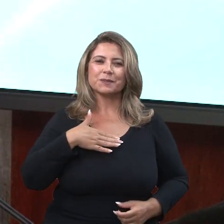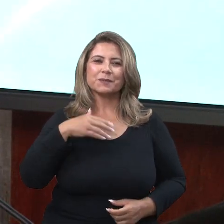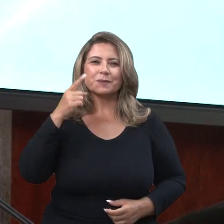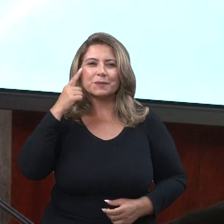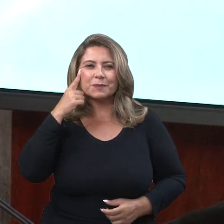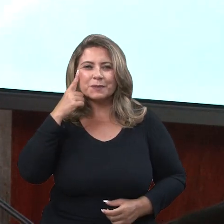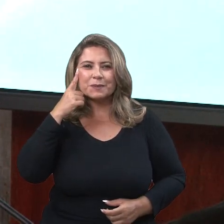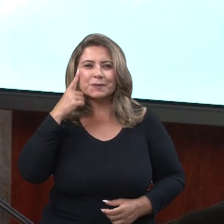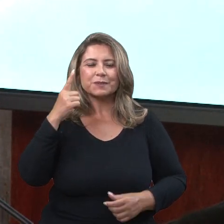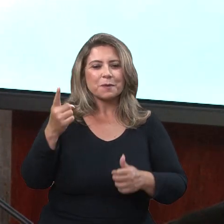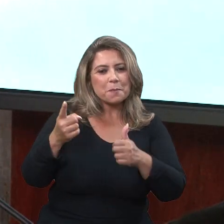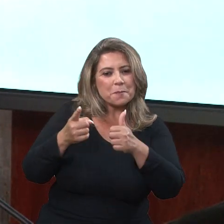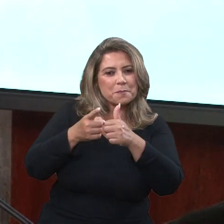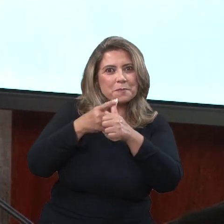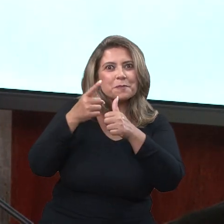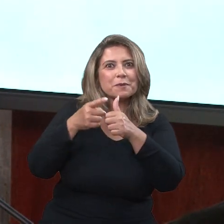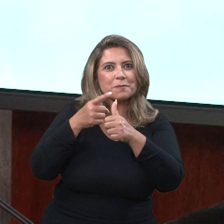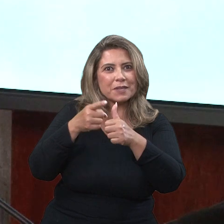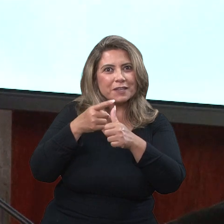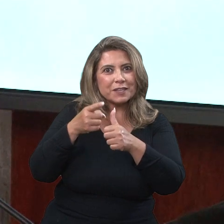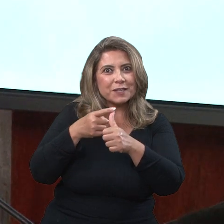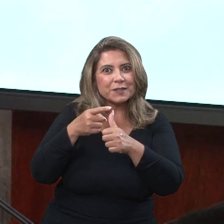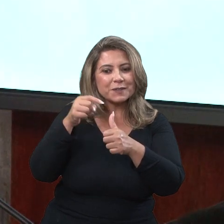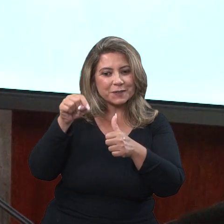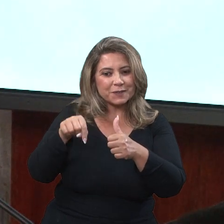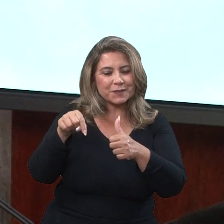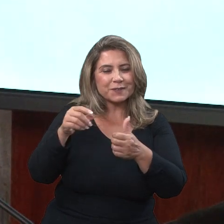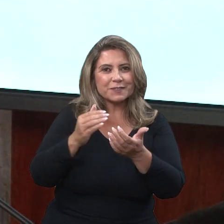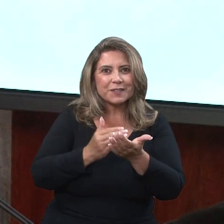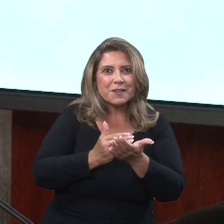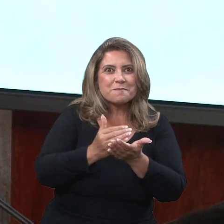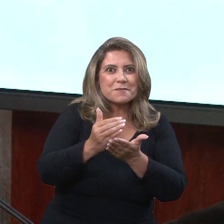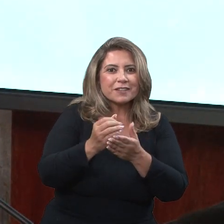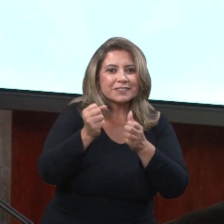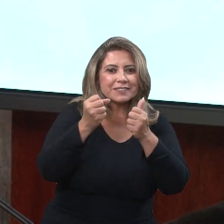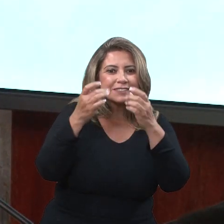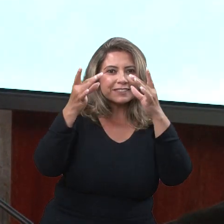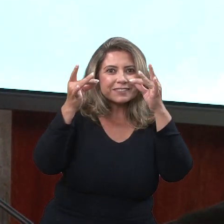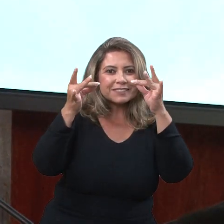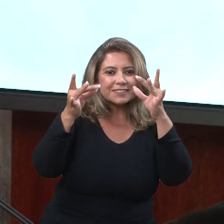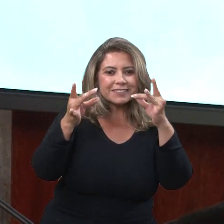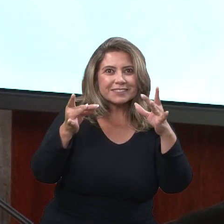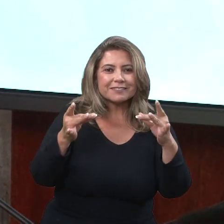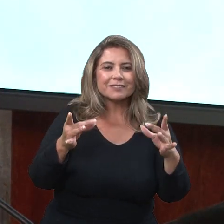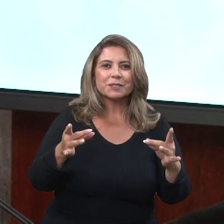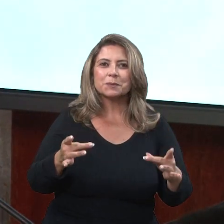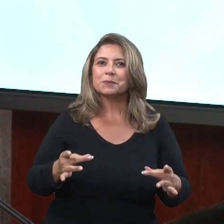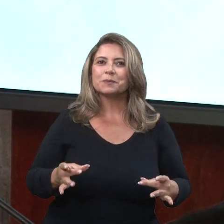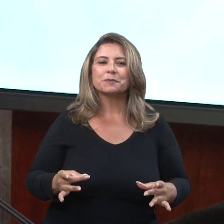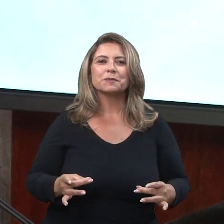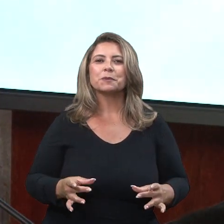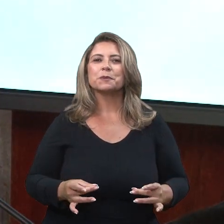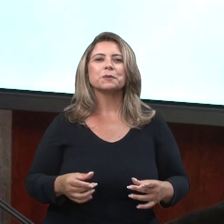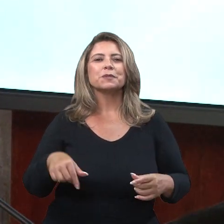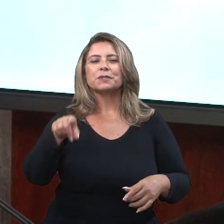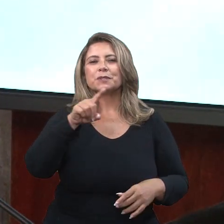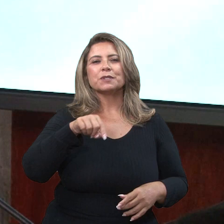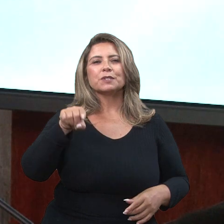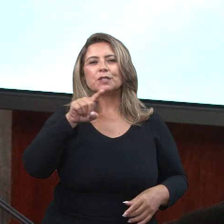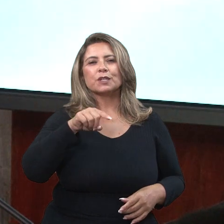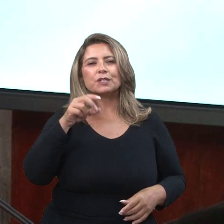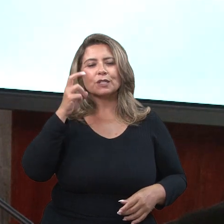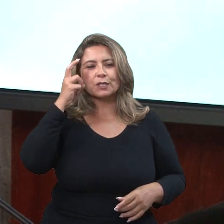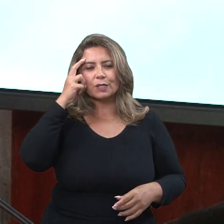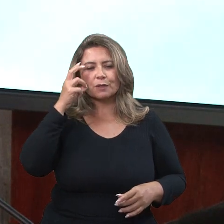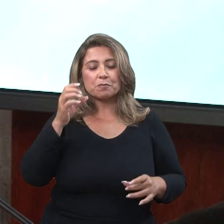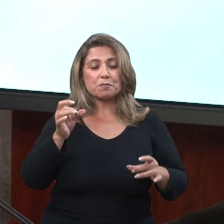seja só o primeiro de muitos, onde a gente possa falar com mais detalhes sobre todas essas coisas, sobre a nossa cultura de